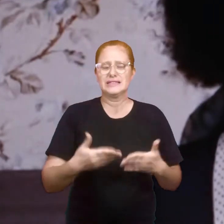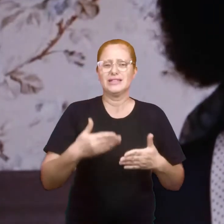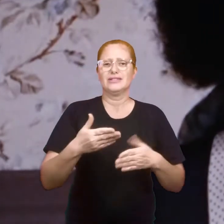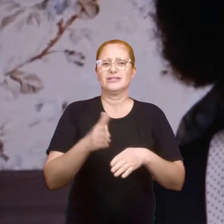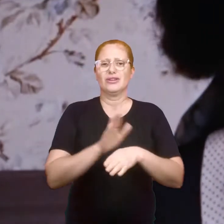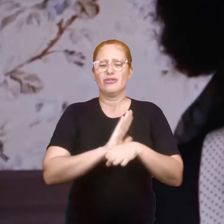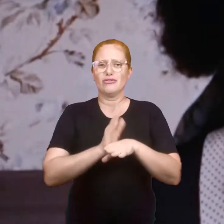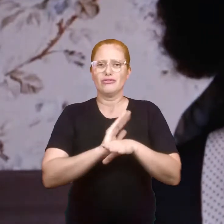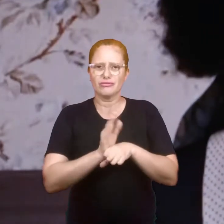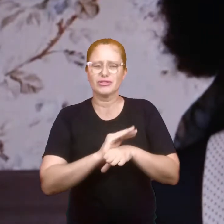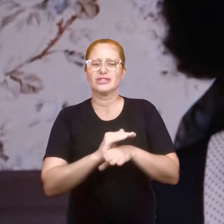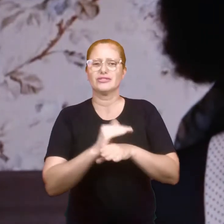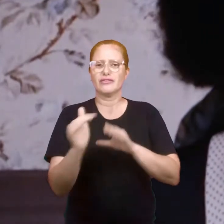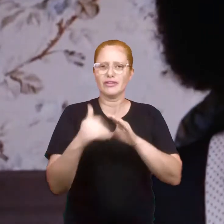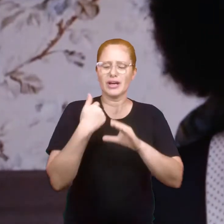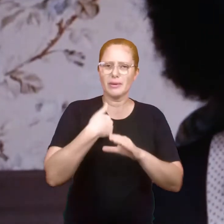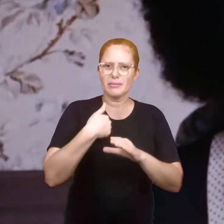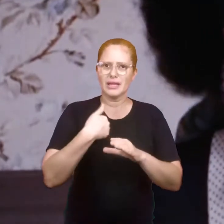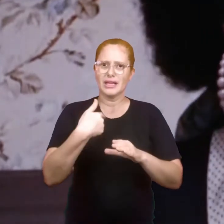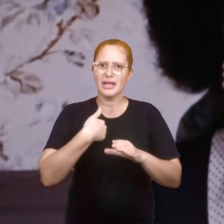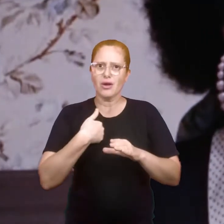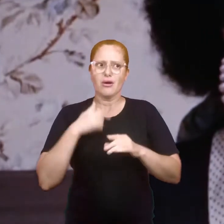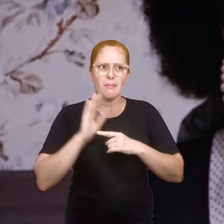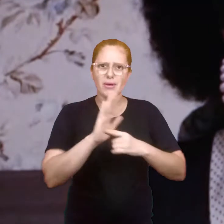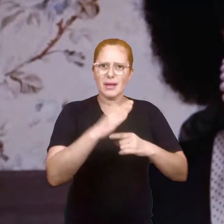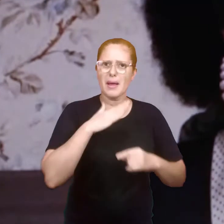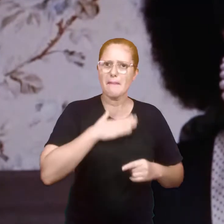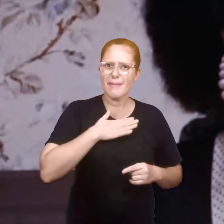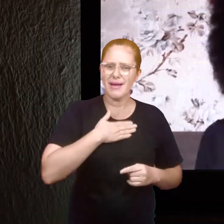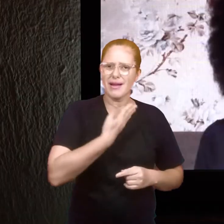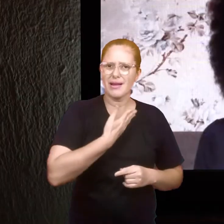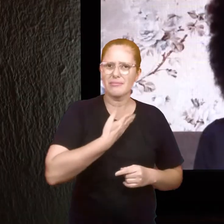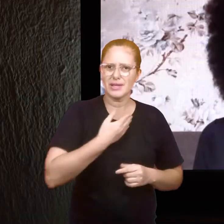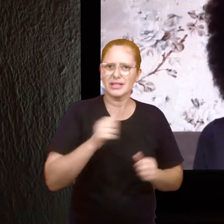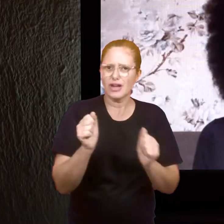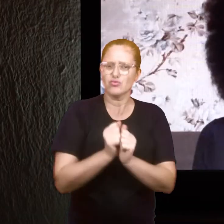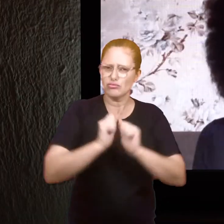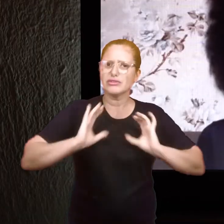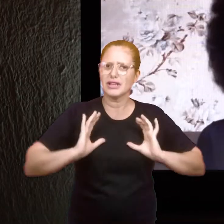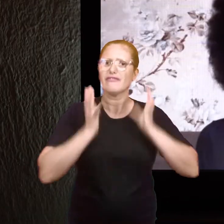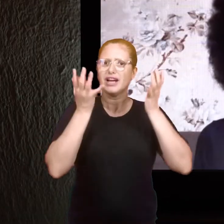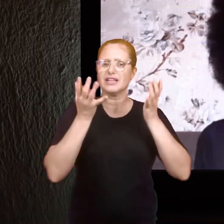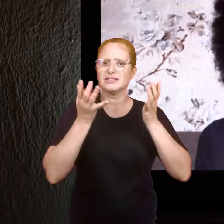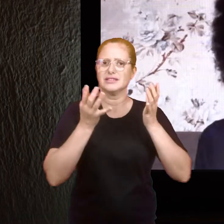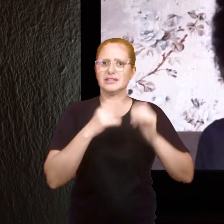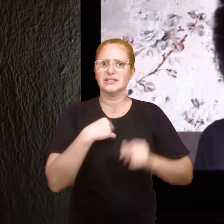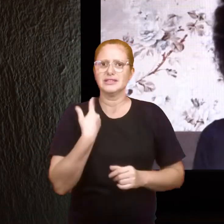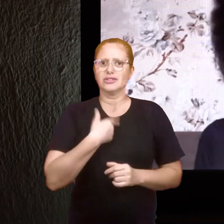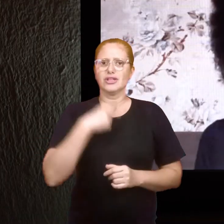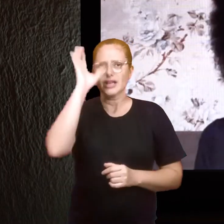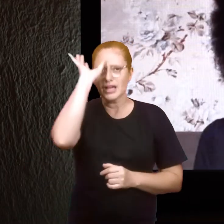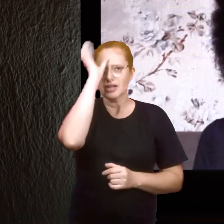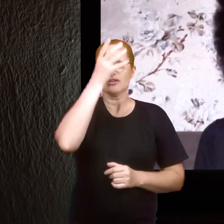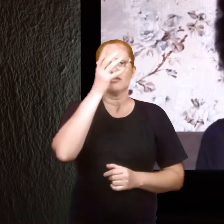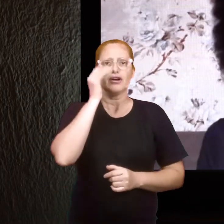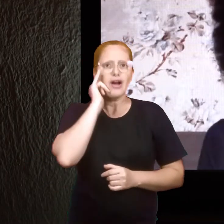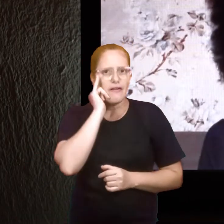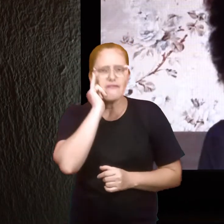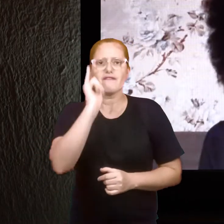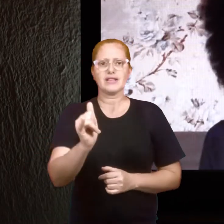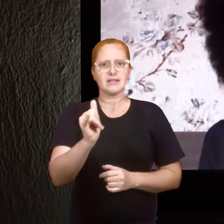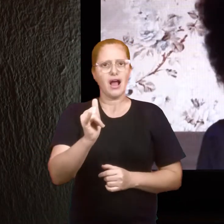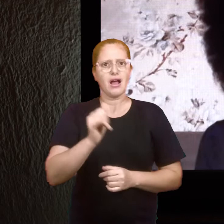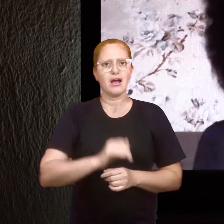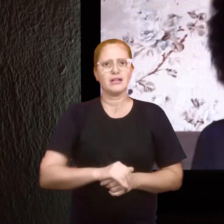correndo mostrar para as minhas amigas que tinham ido comigo na festa e A gente decidiu então ir falar